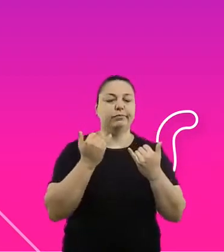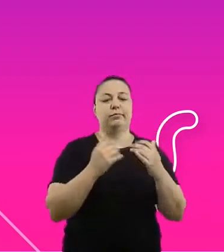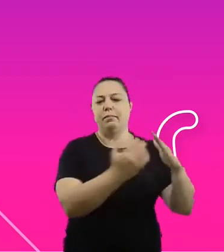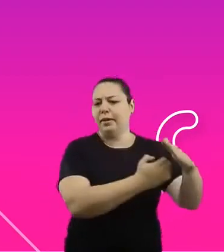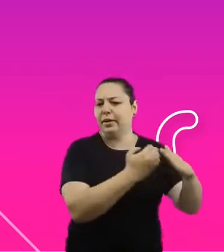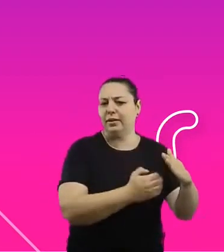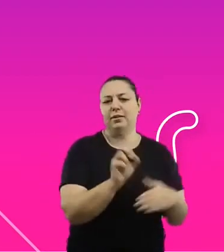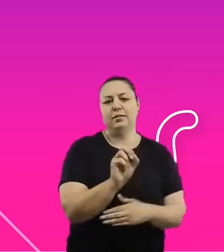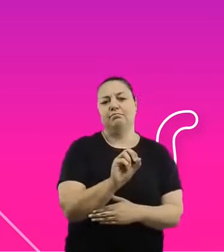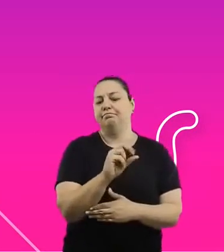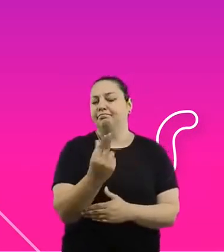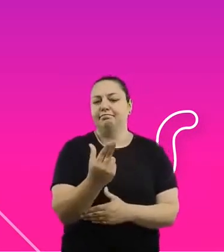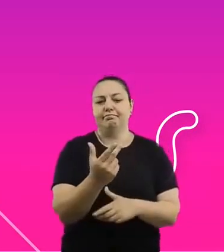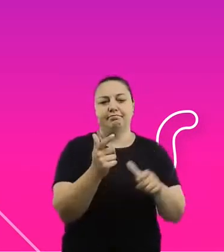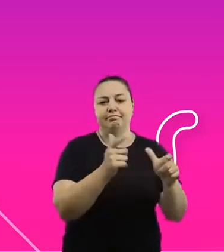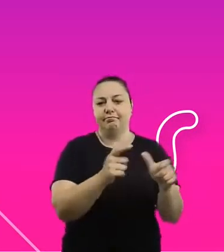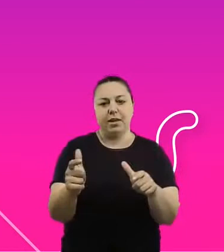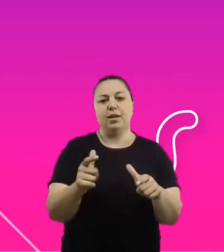foram hackeadas, né?